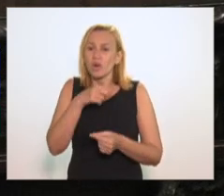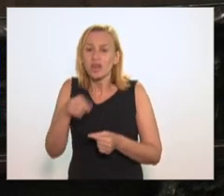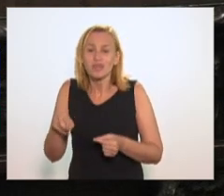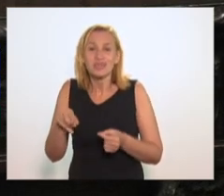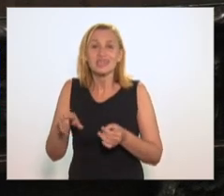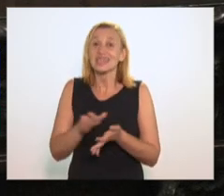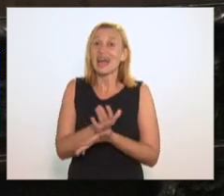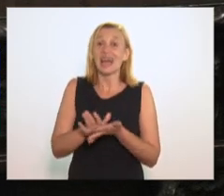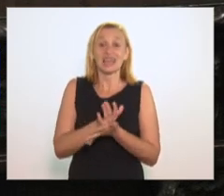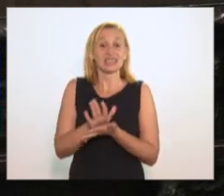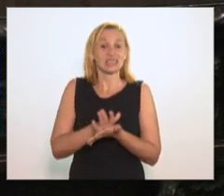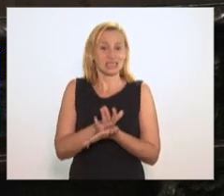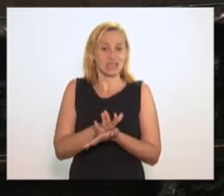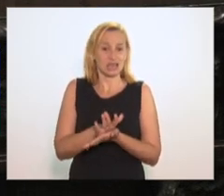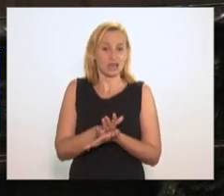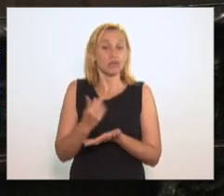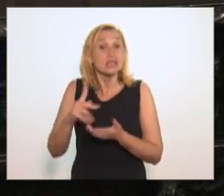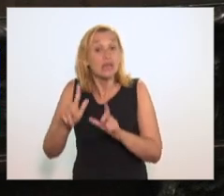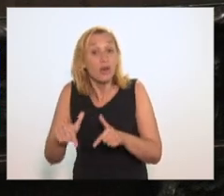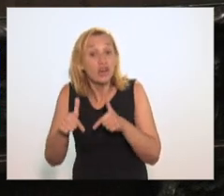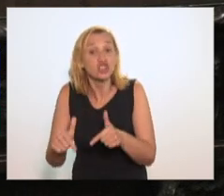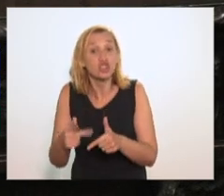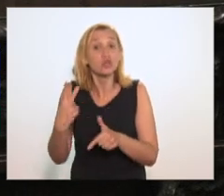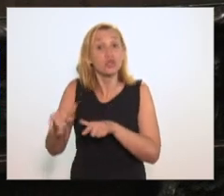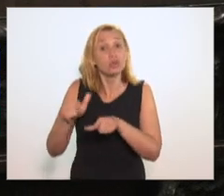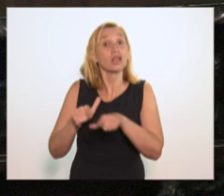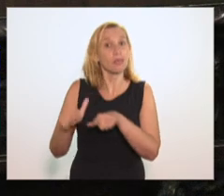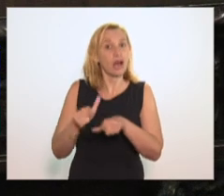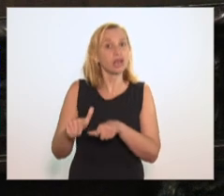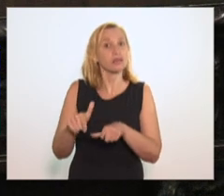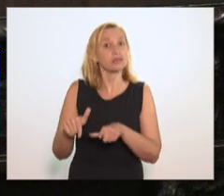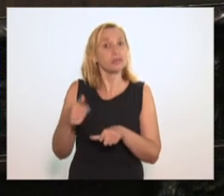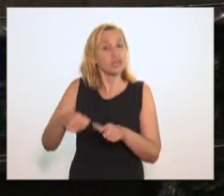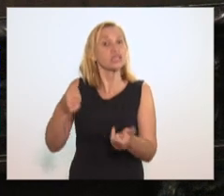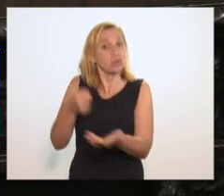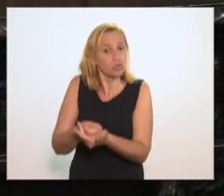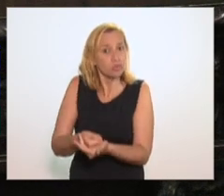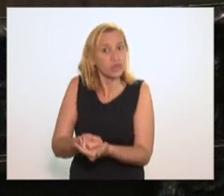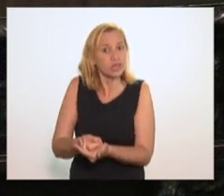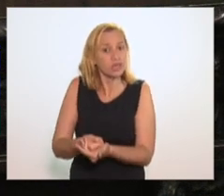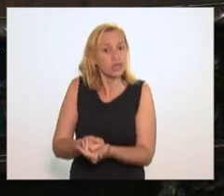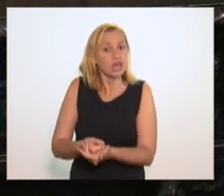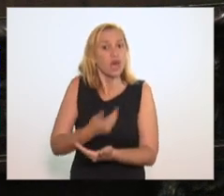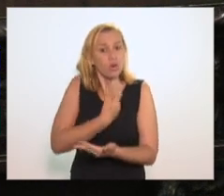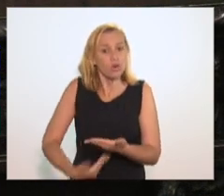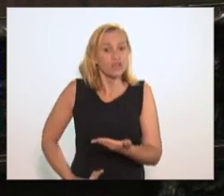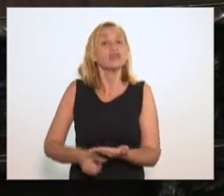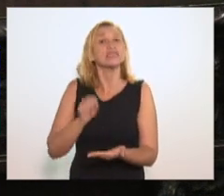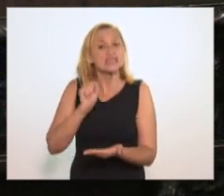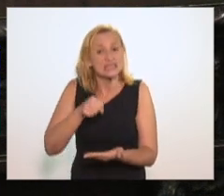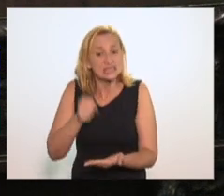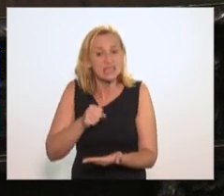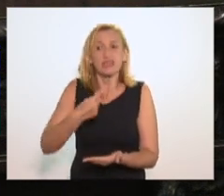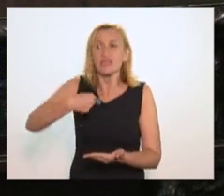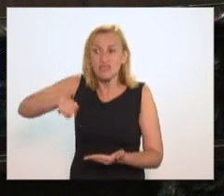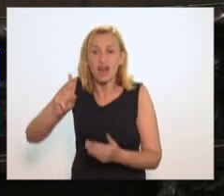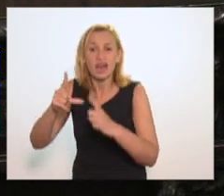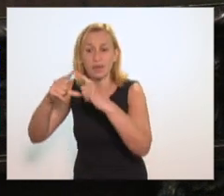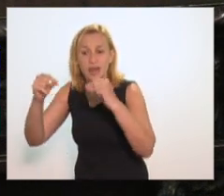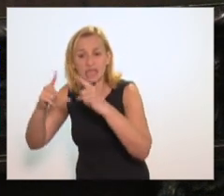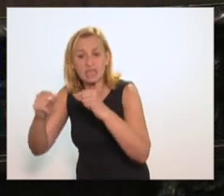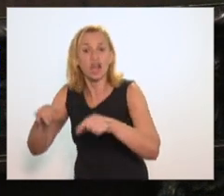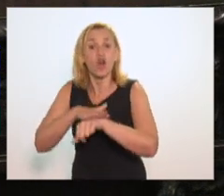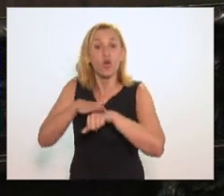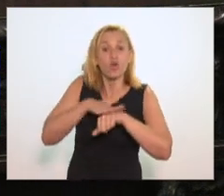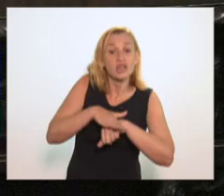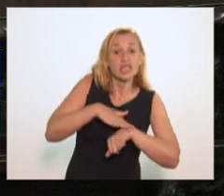a sua posição para determinar o que deve ser feito é o governador que vai sim a Brasília conversar com o presidente